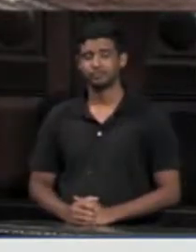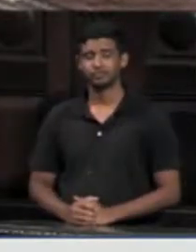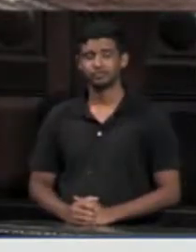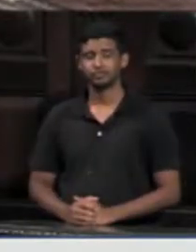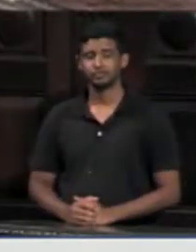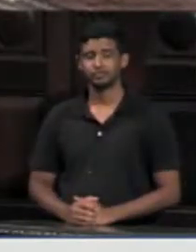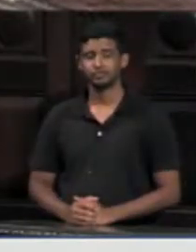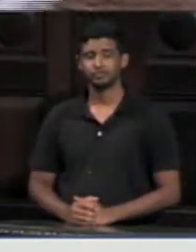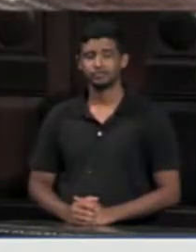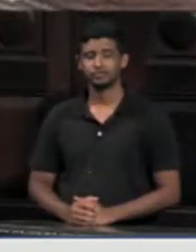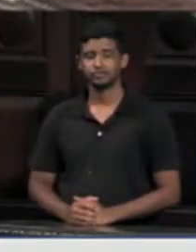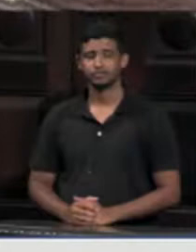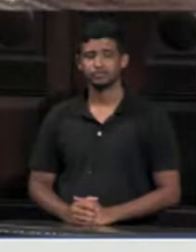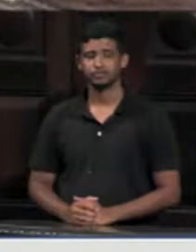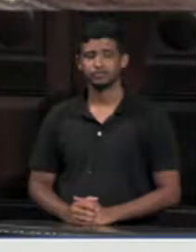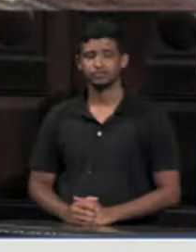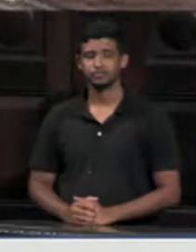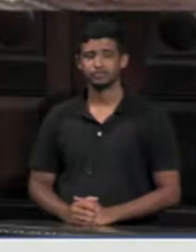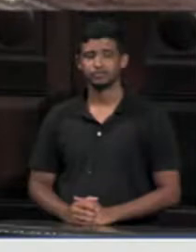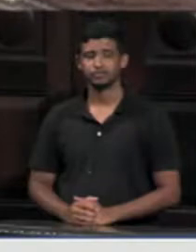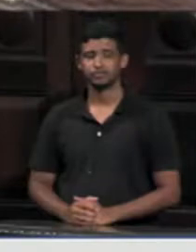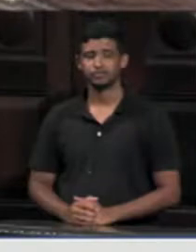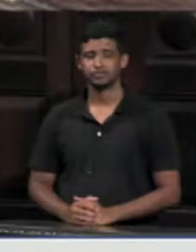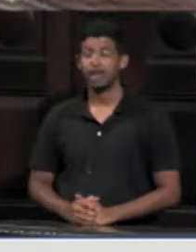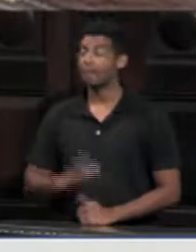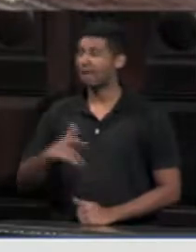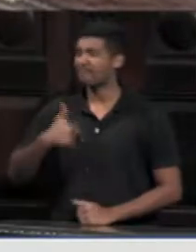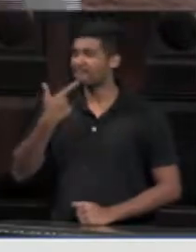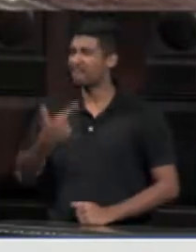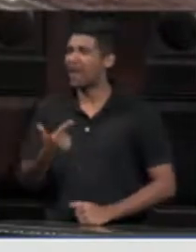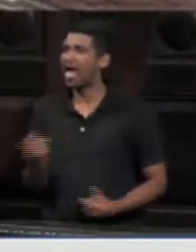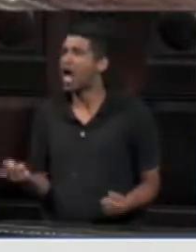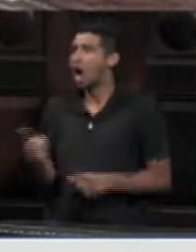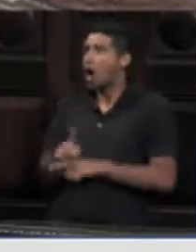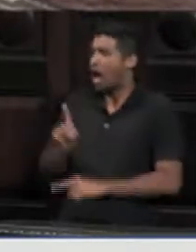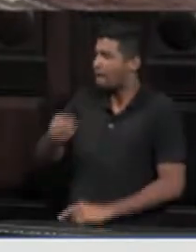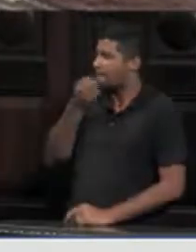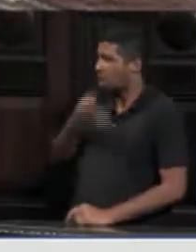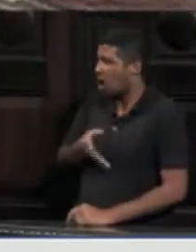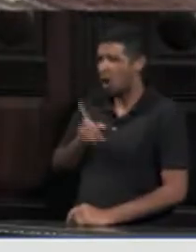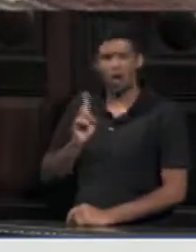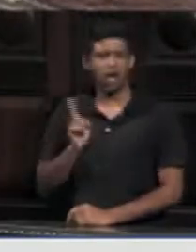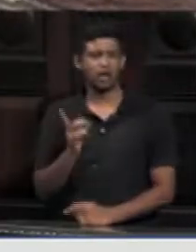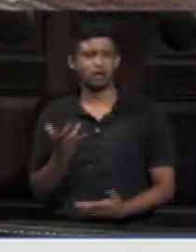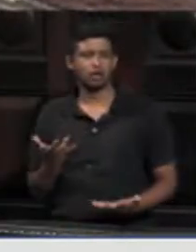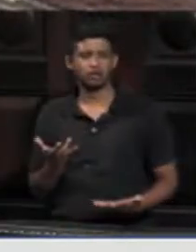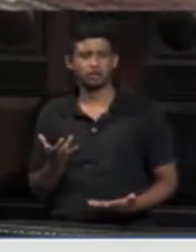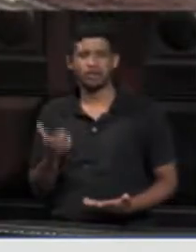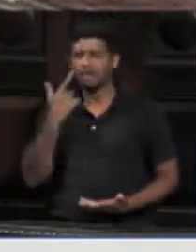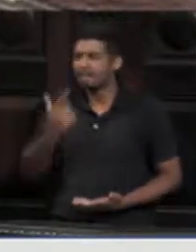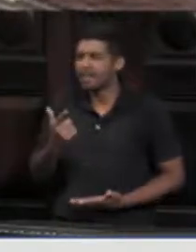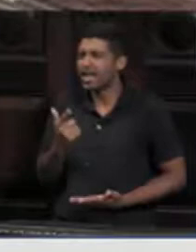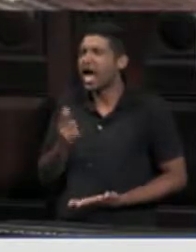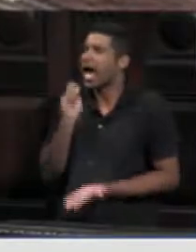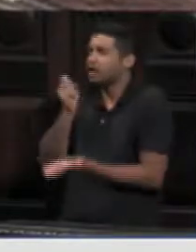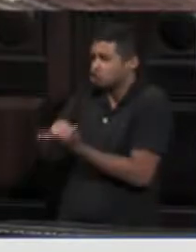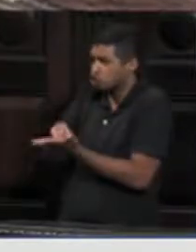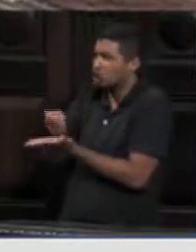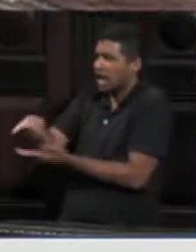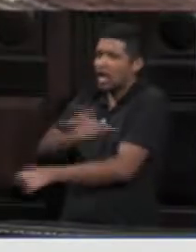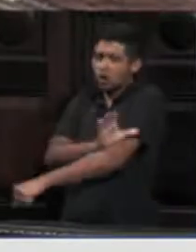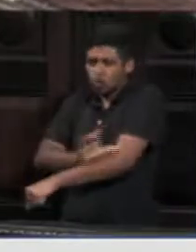que contrapartida é boa, não é. Essa fala de que investir na cultura,